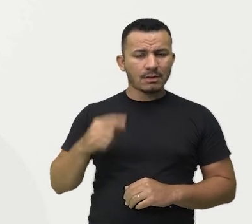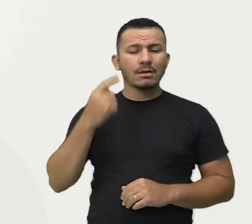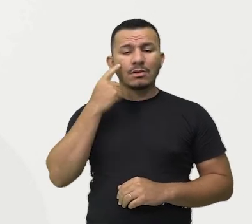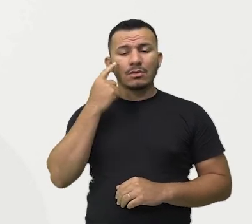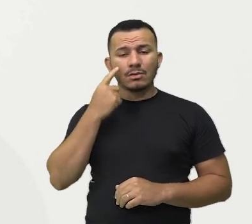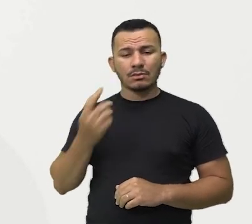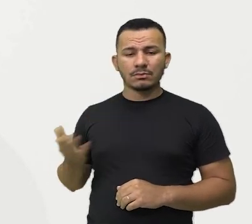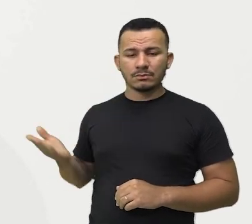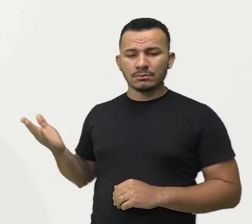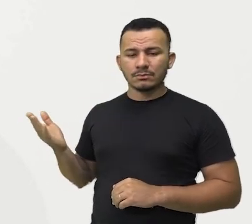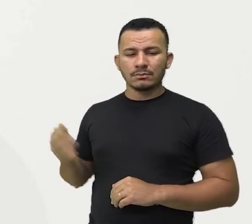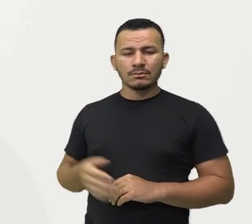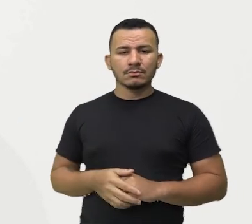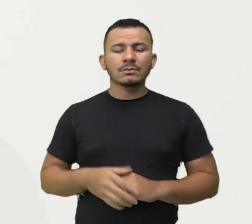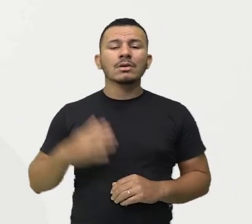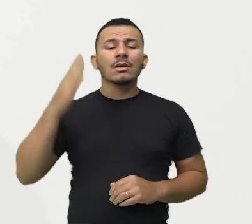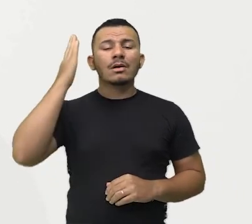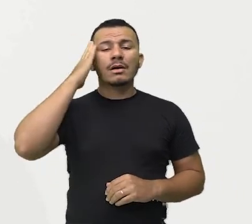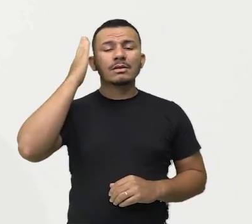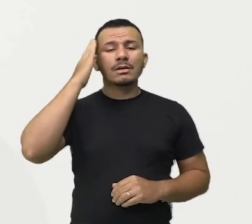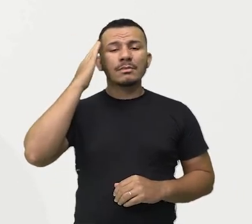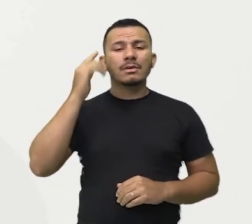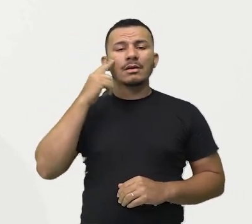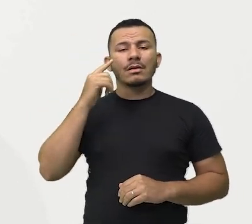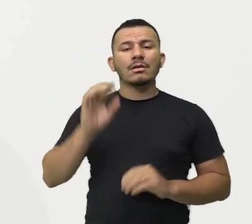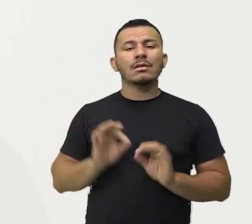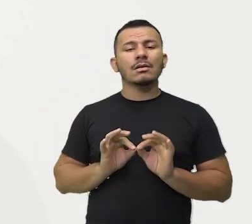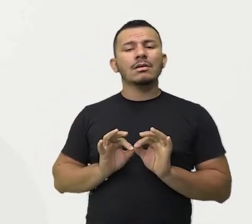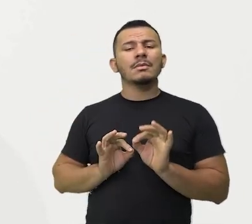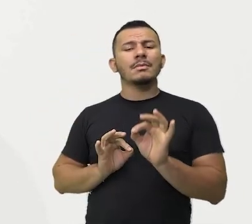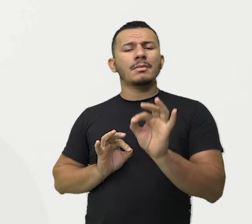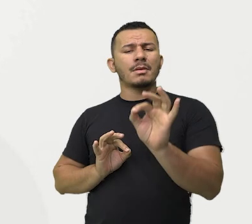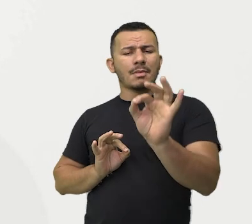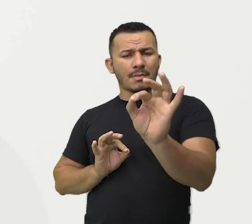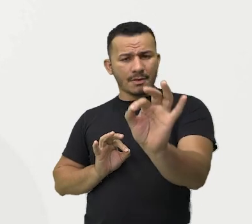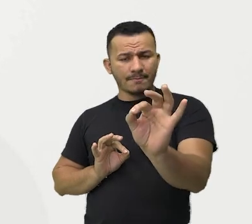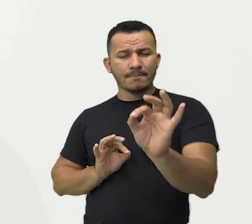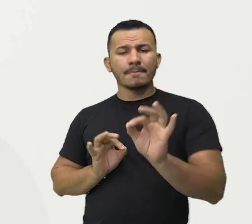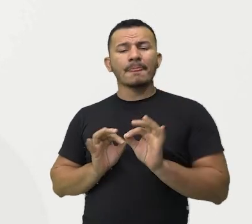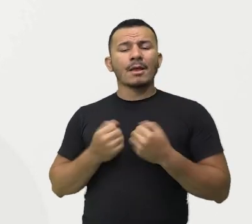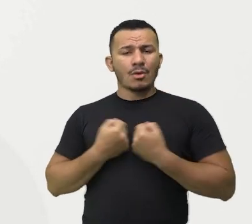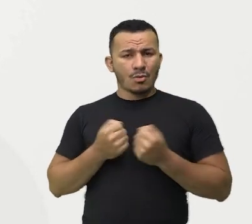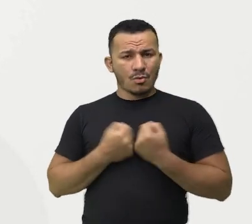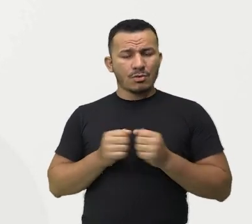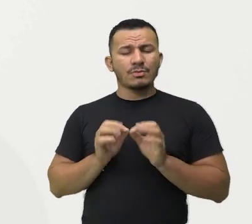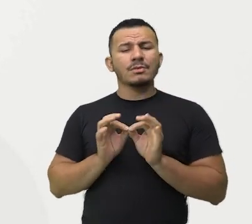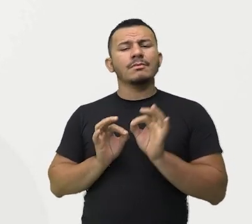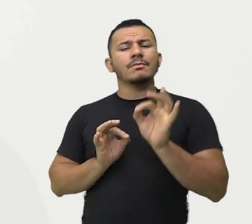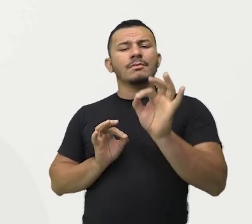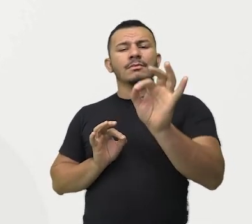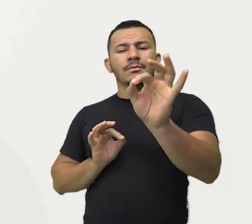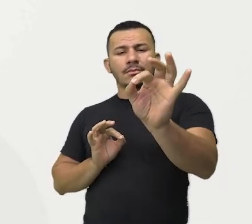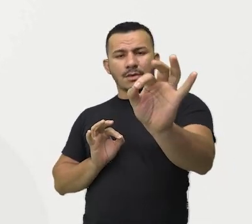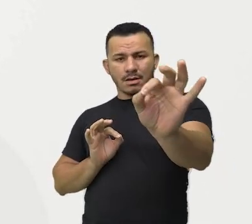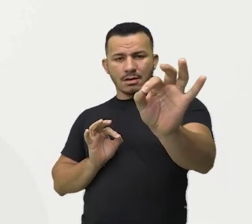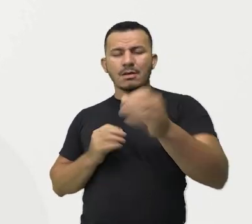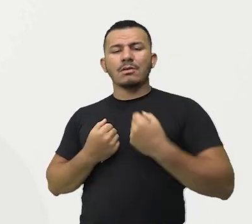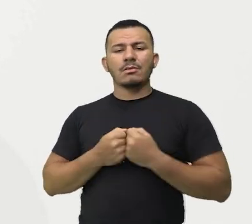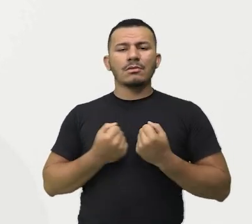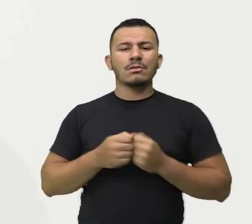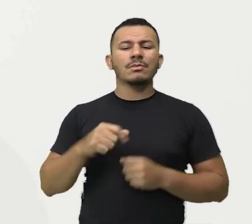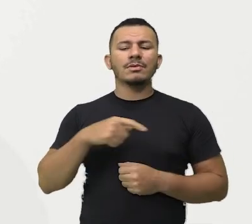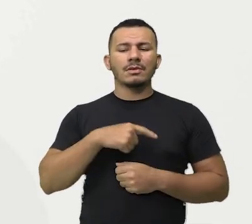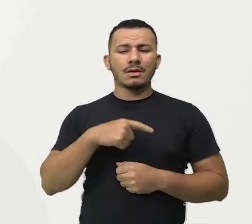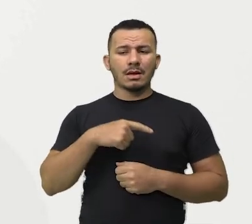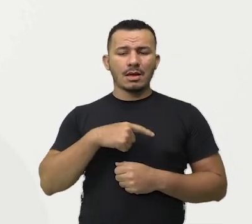como resposta? Vamos lá no texto? Que distância, olha o que diz a questão. Que distância em